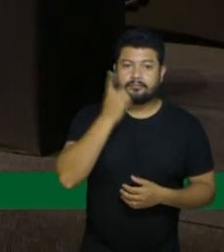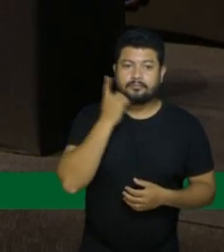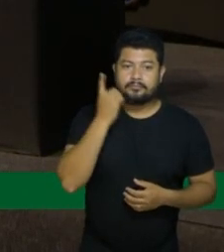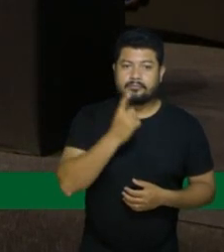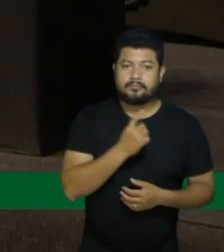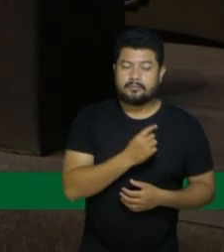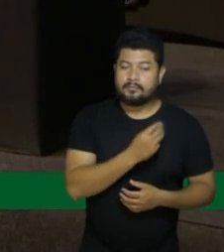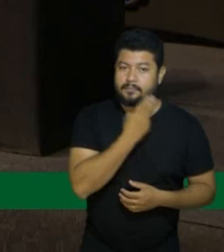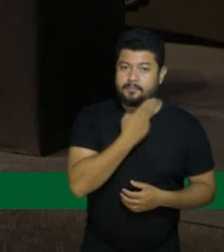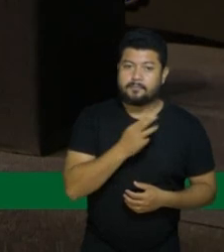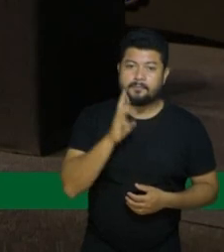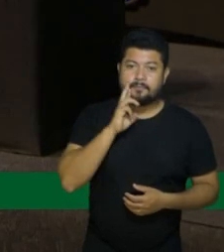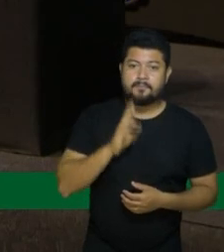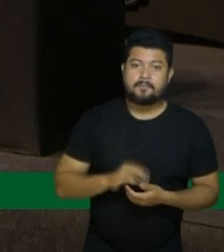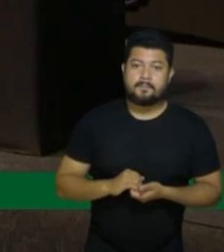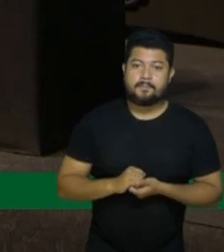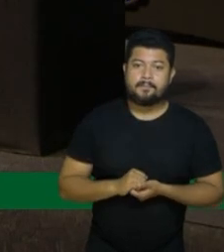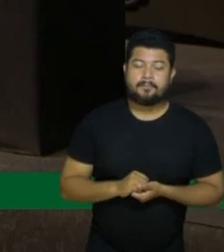da